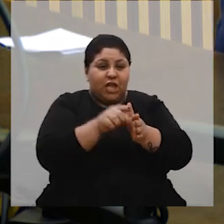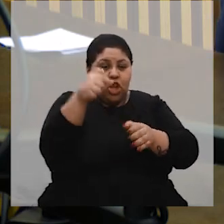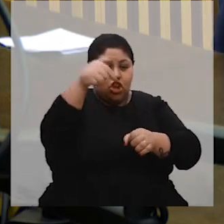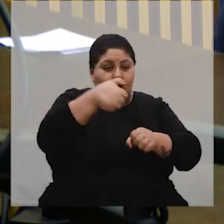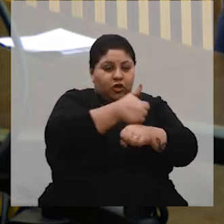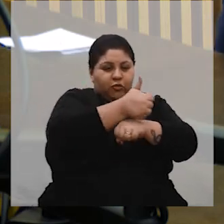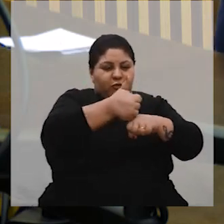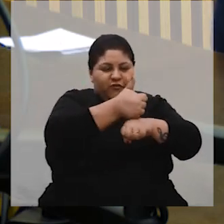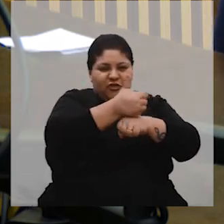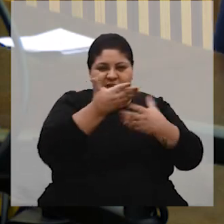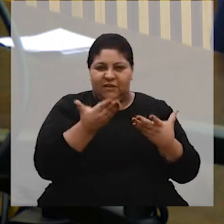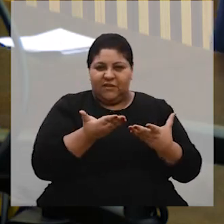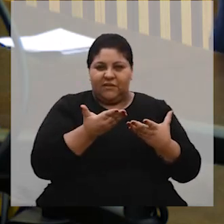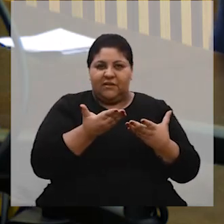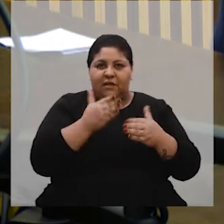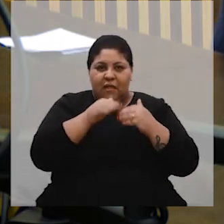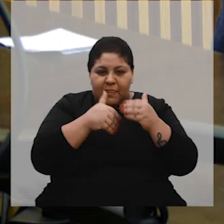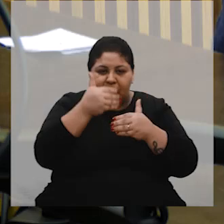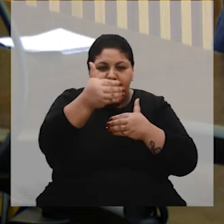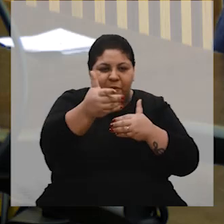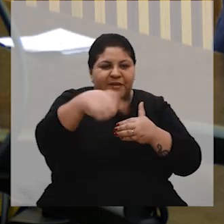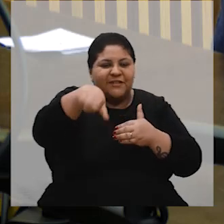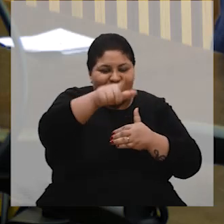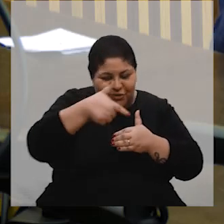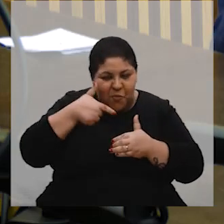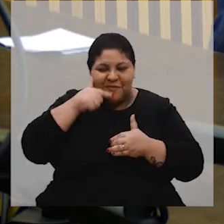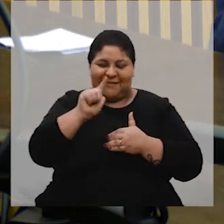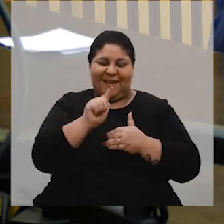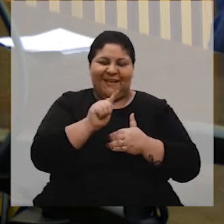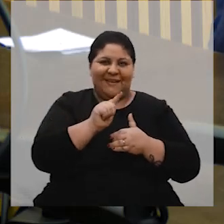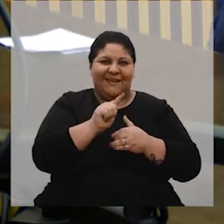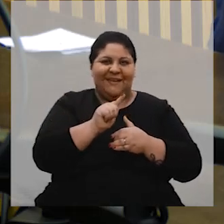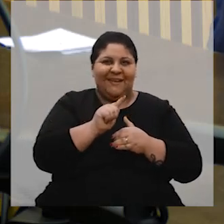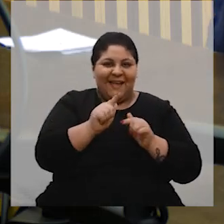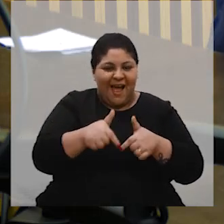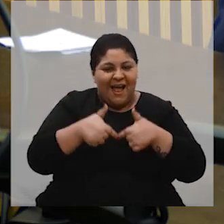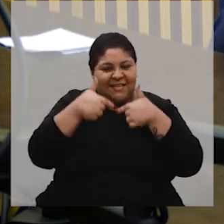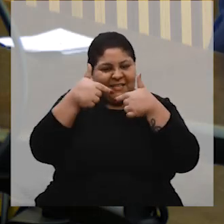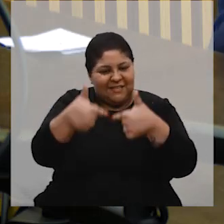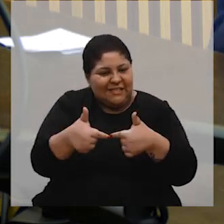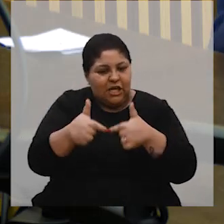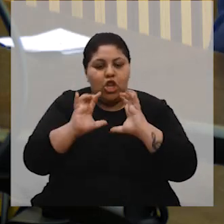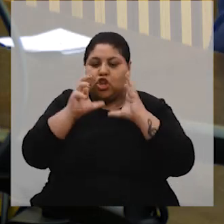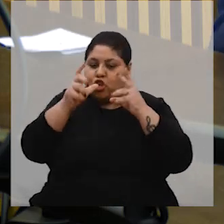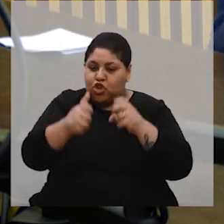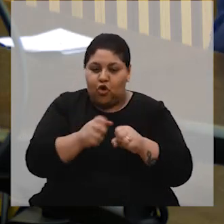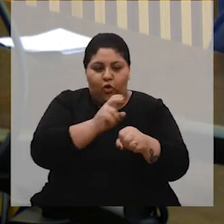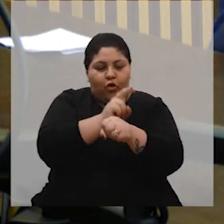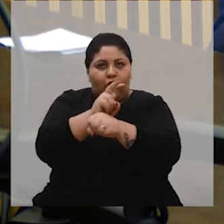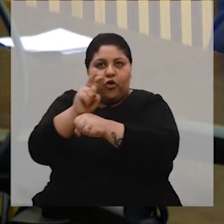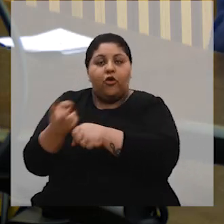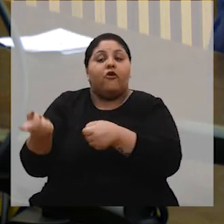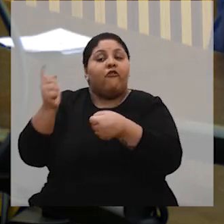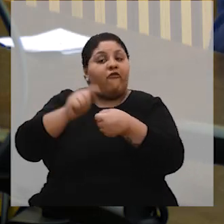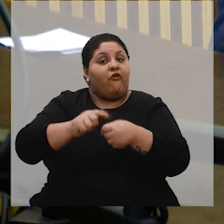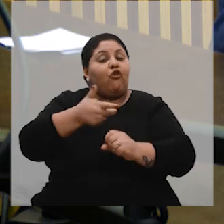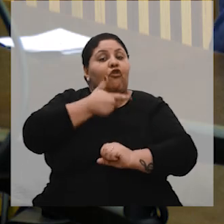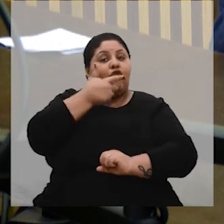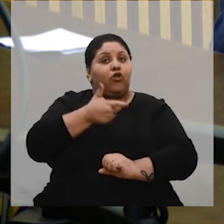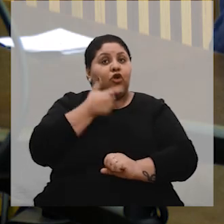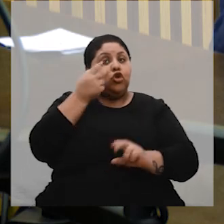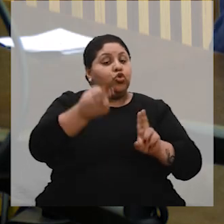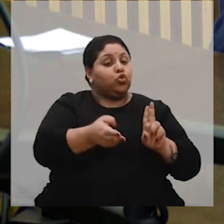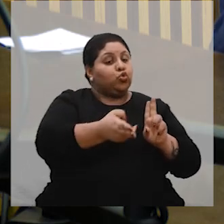gente. Ele chegando até a gente, dali para frente a gente consegue agir. Todo o tratamento, volto a